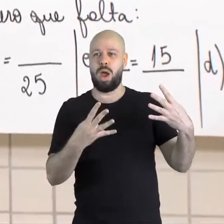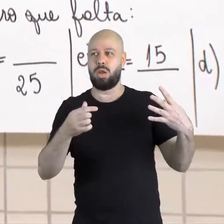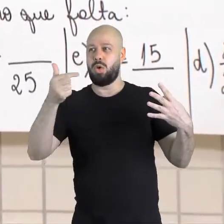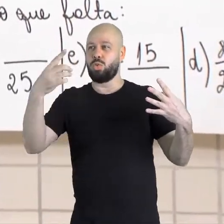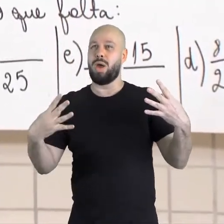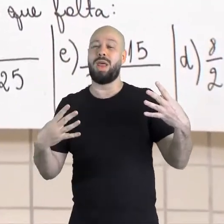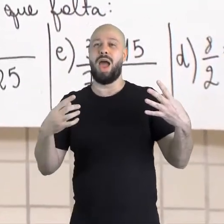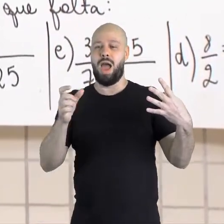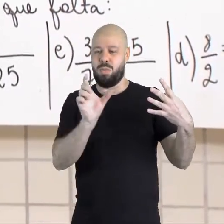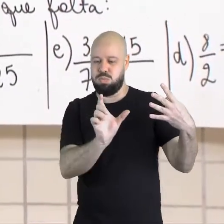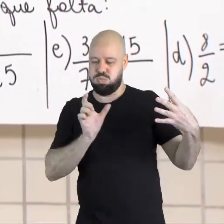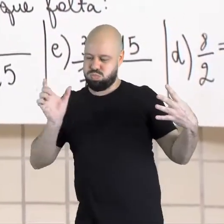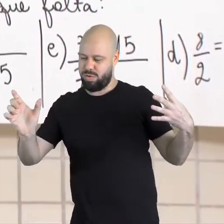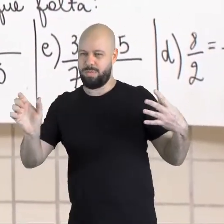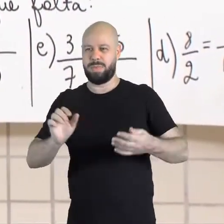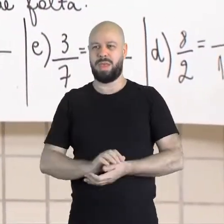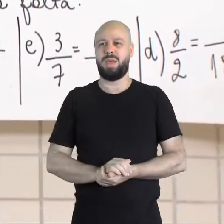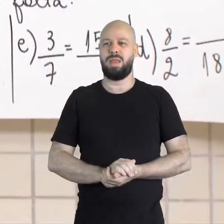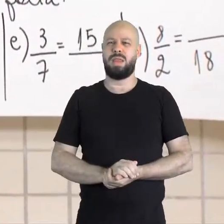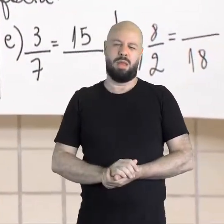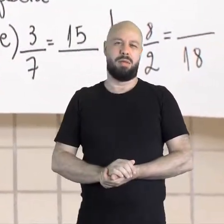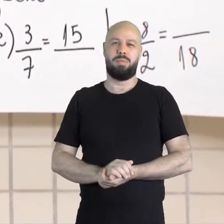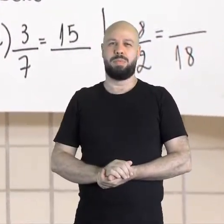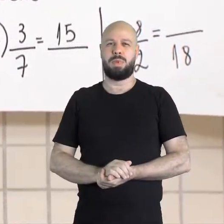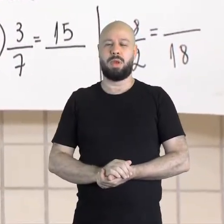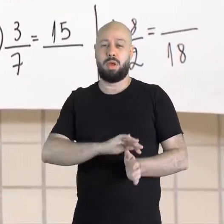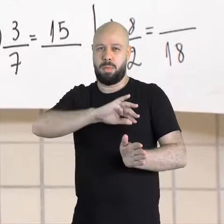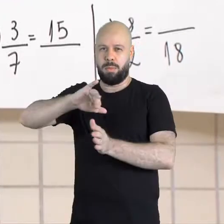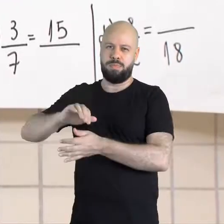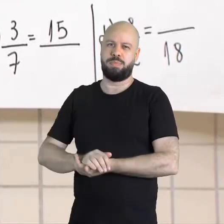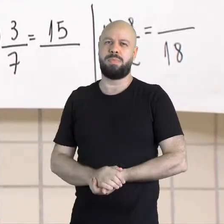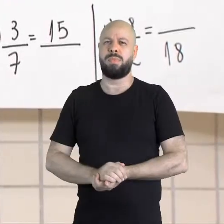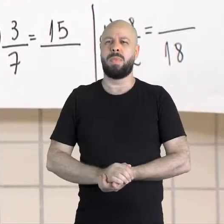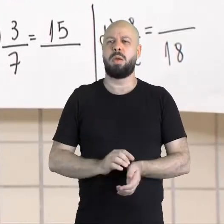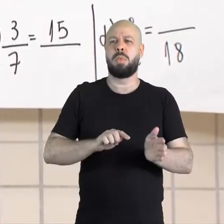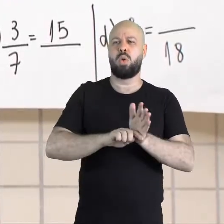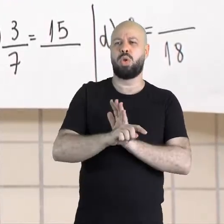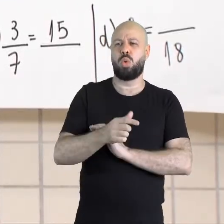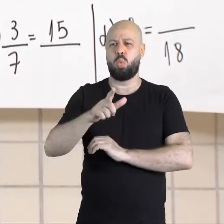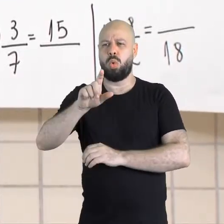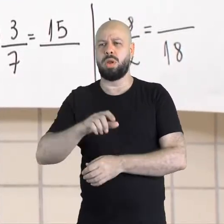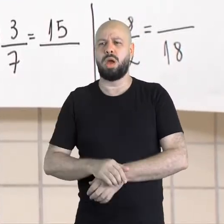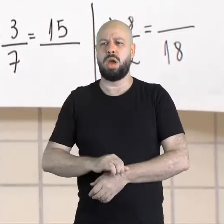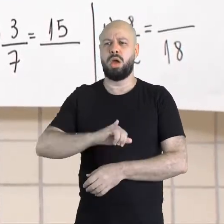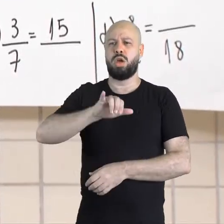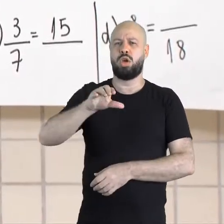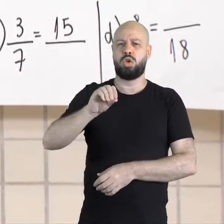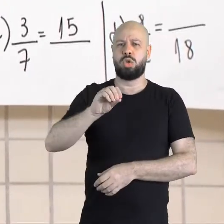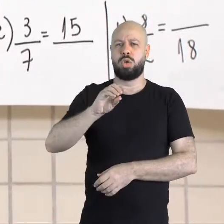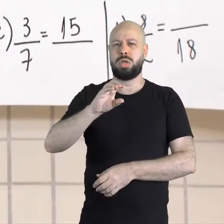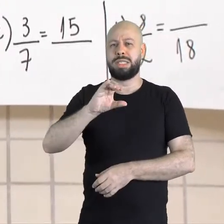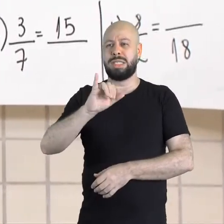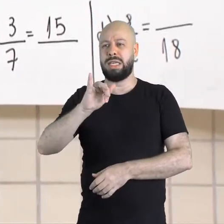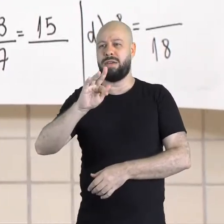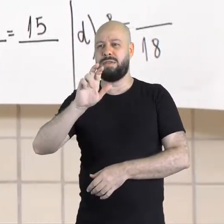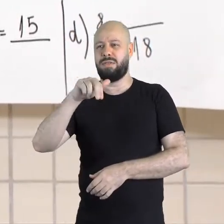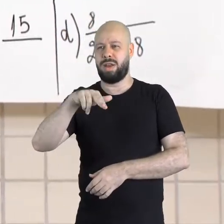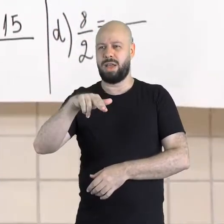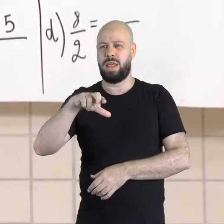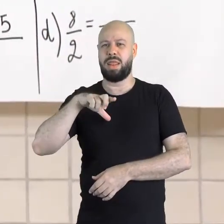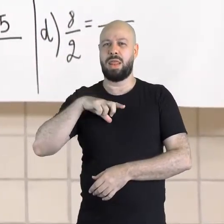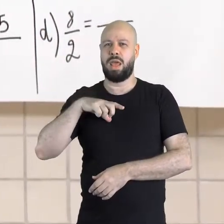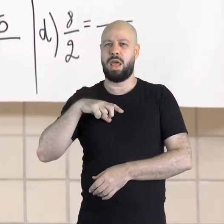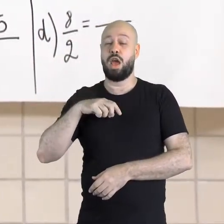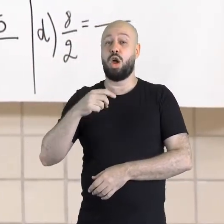Eu não sei se é você o Josifran. O Josifran, ele recebe todo mês do pai dele R$ 90